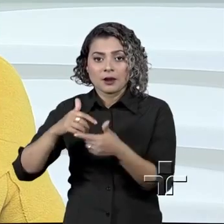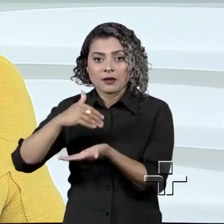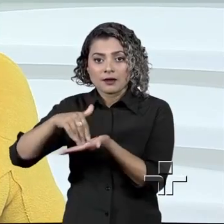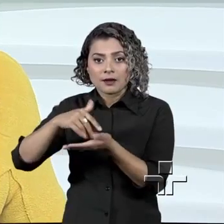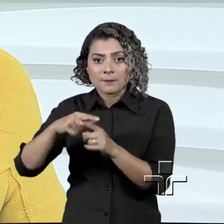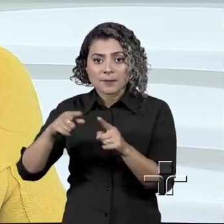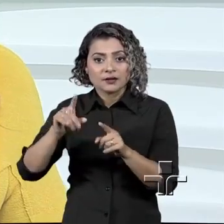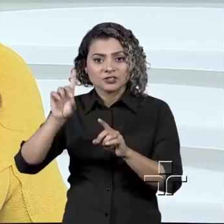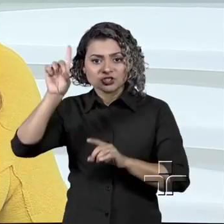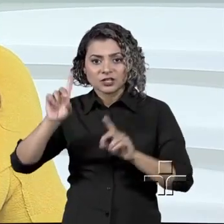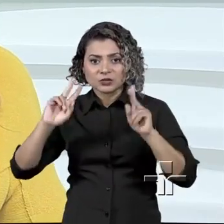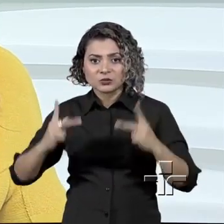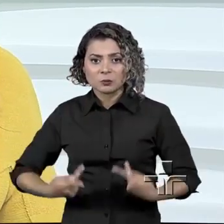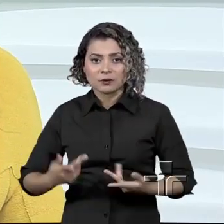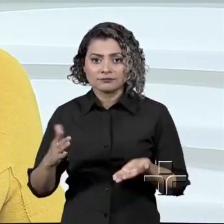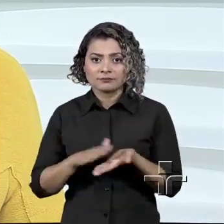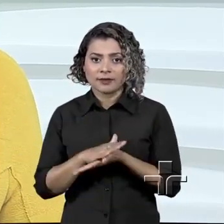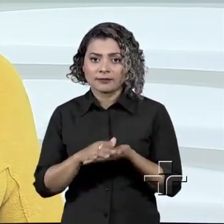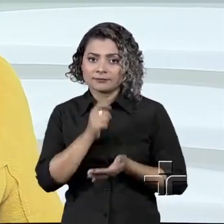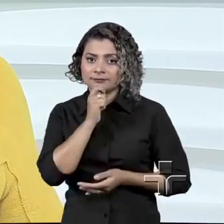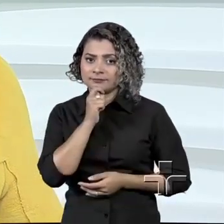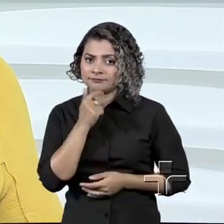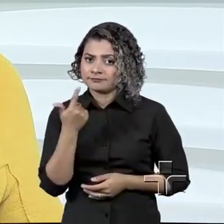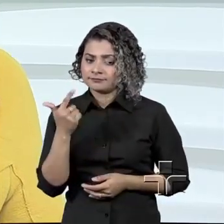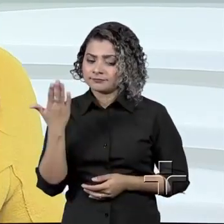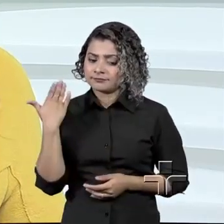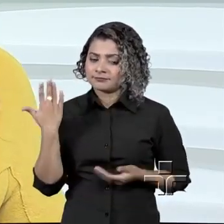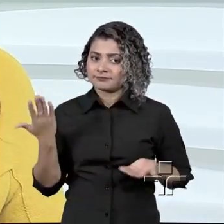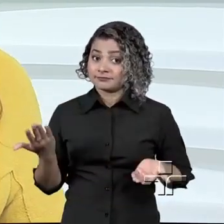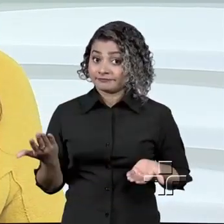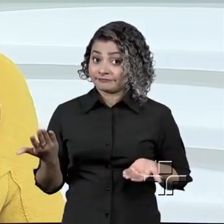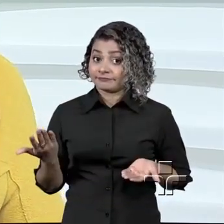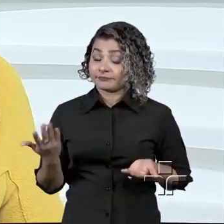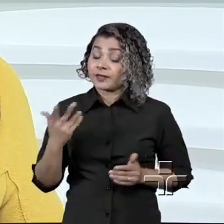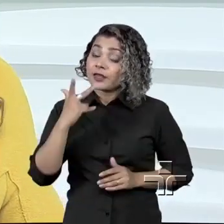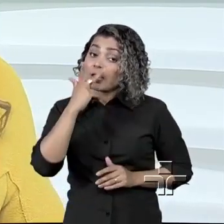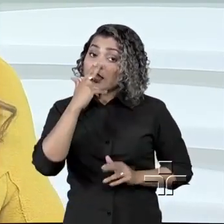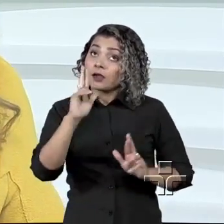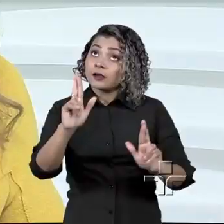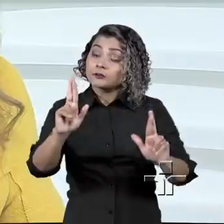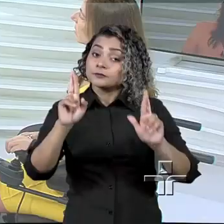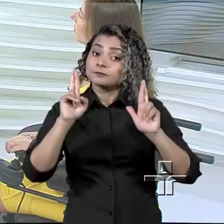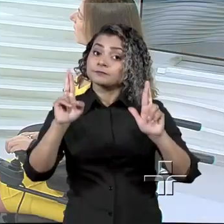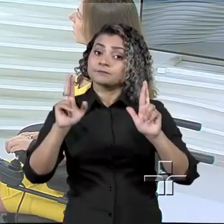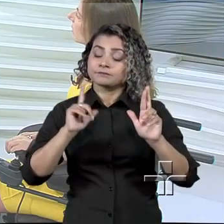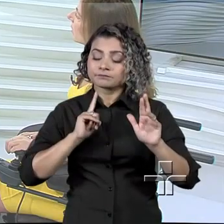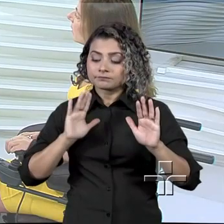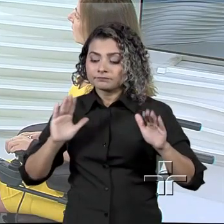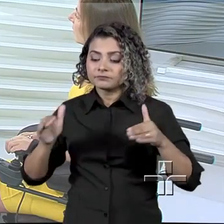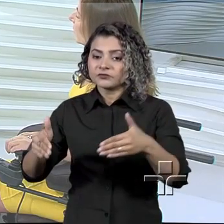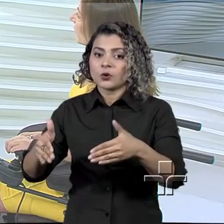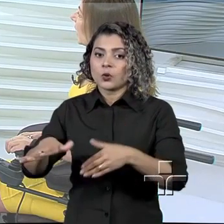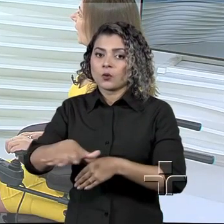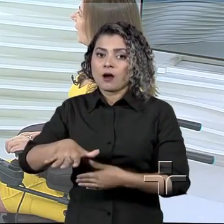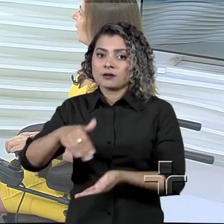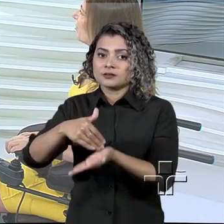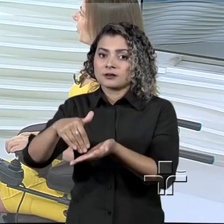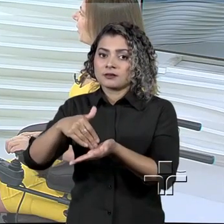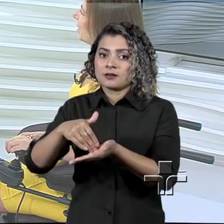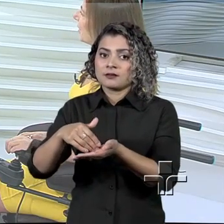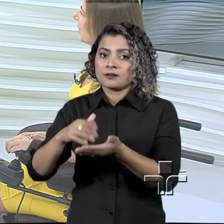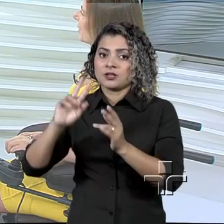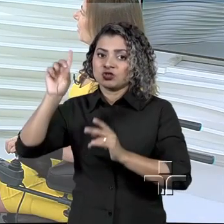não. Espero que ele dê luz, dê foco a essa pasta, e